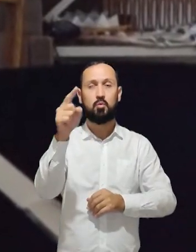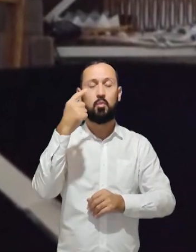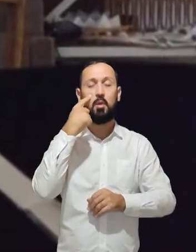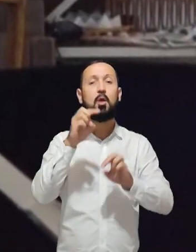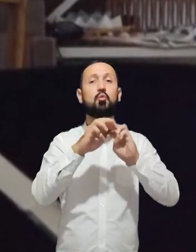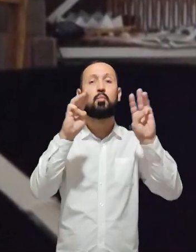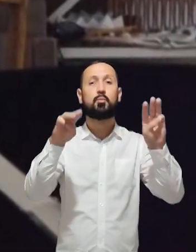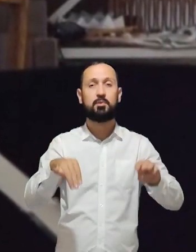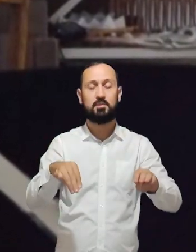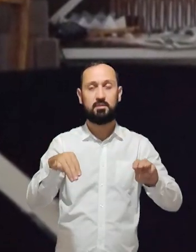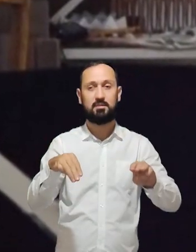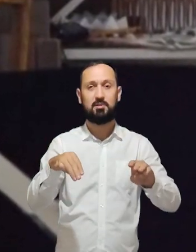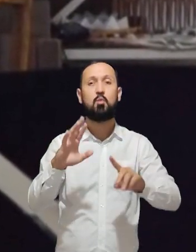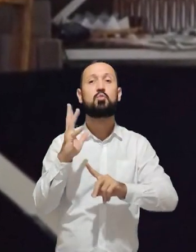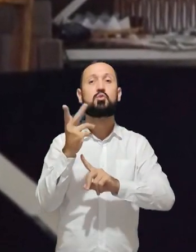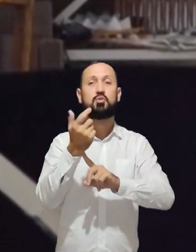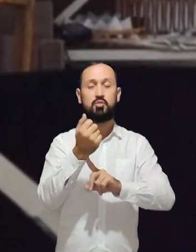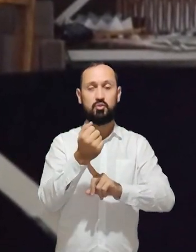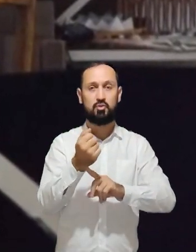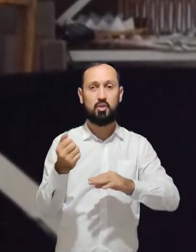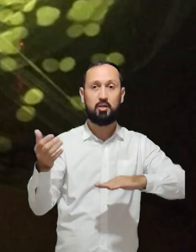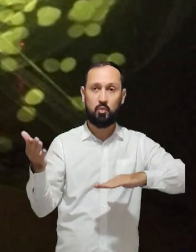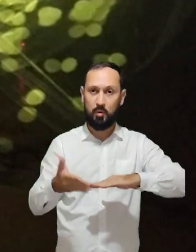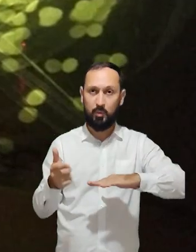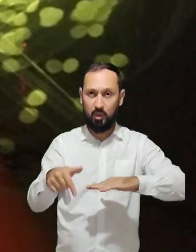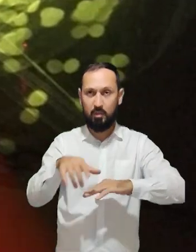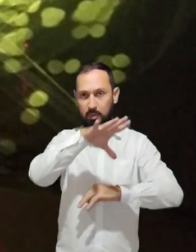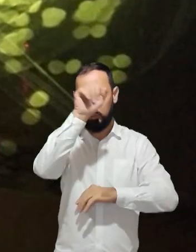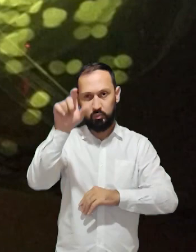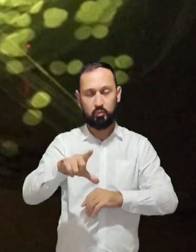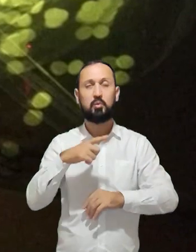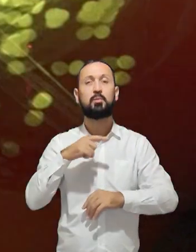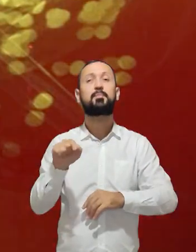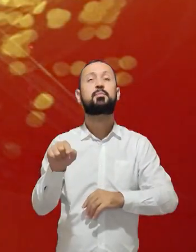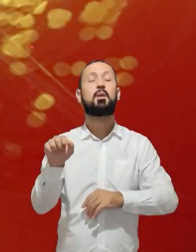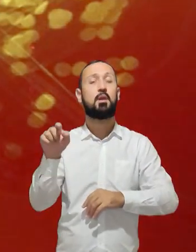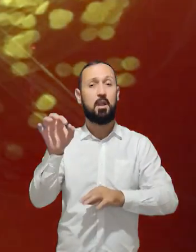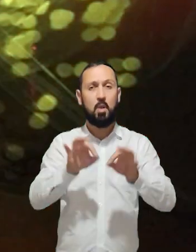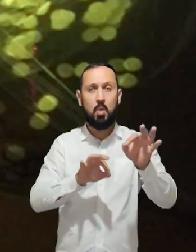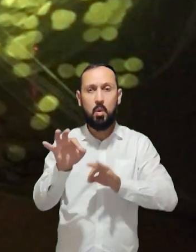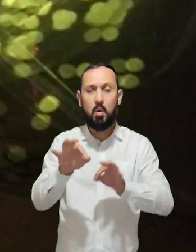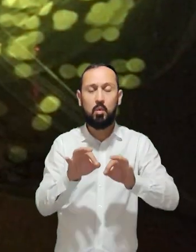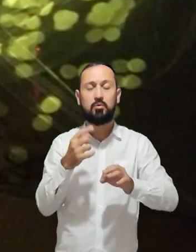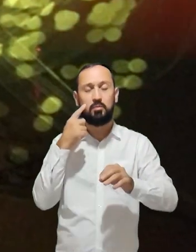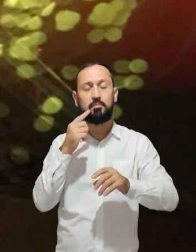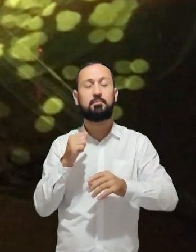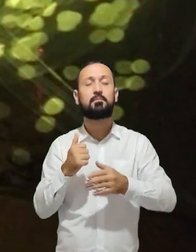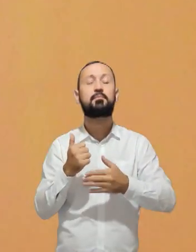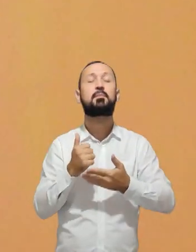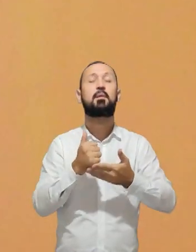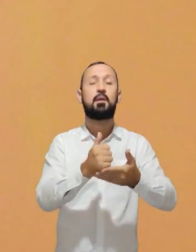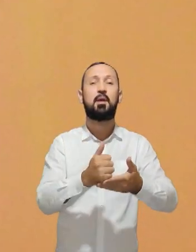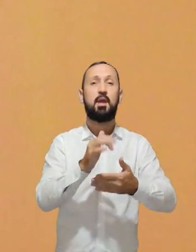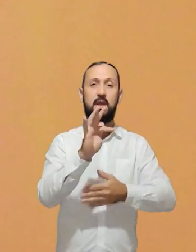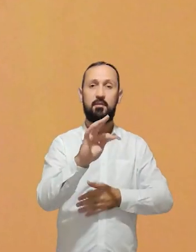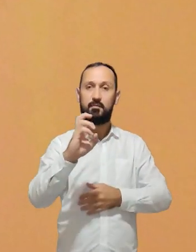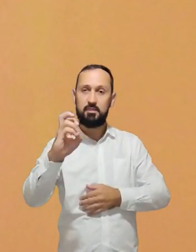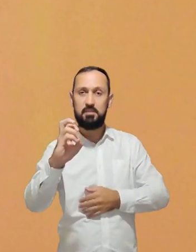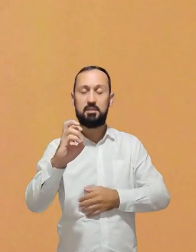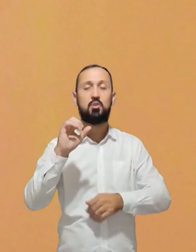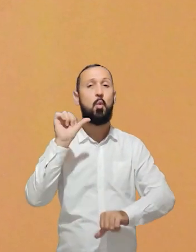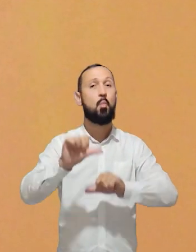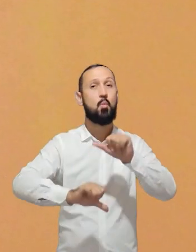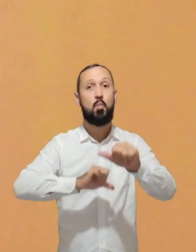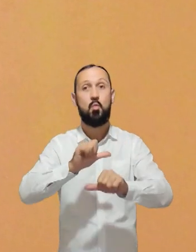conclusão de curso, também foi apresentado em outubro de 2018 no Marco, Museu de Arte Contemporânea de Mato Grosso do